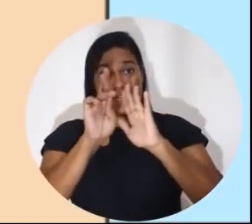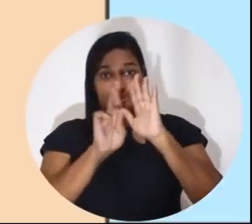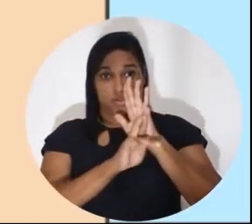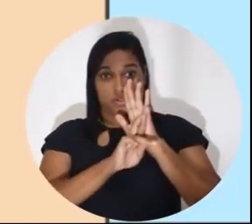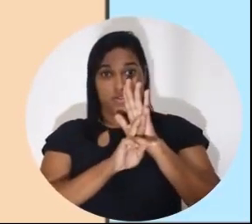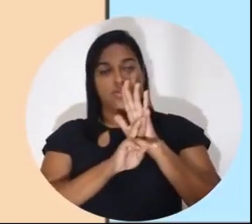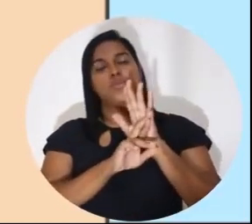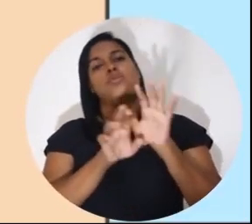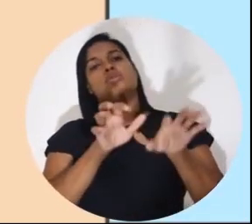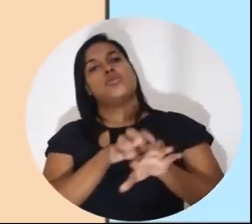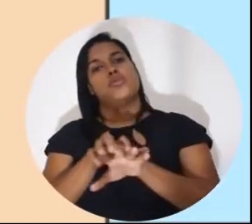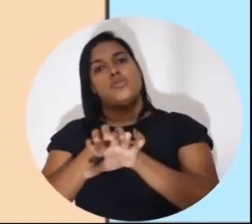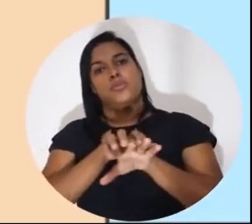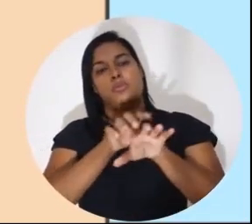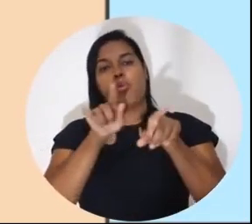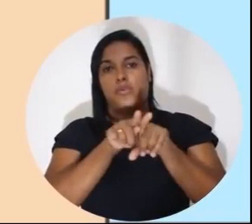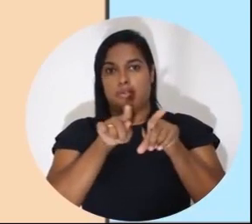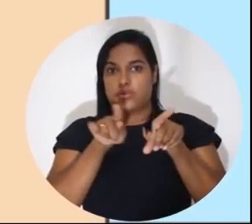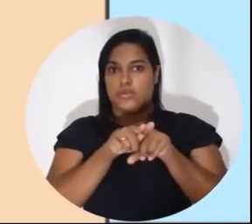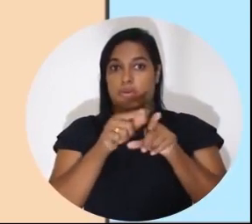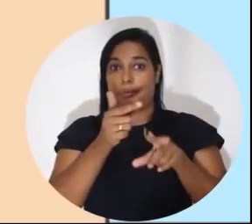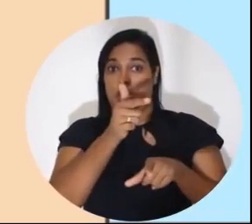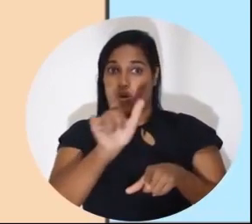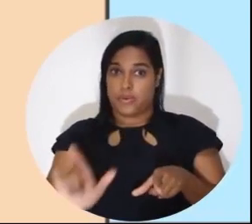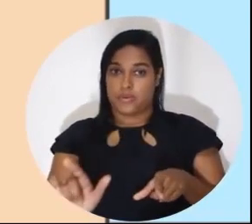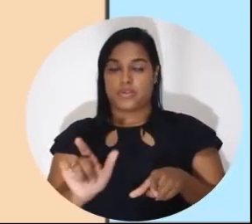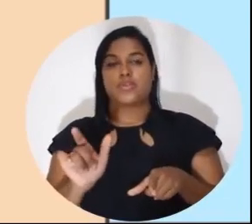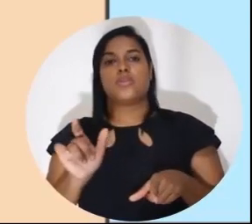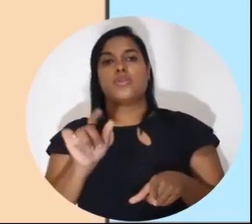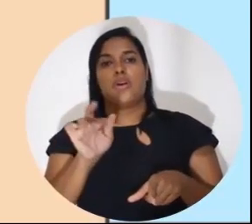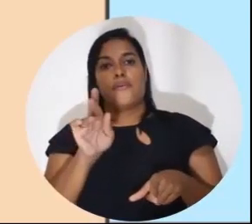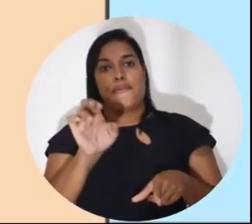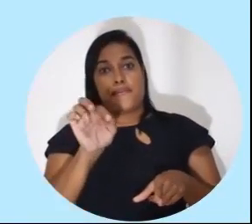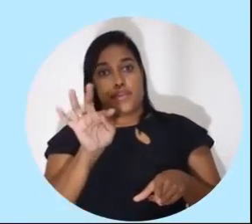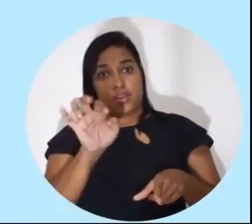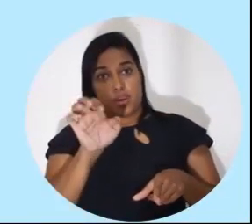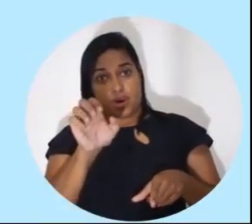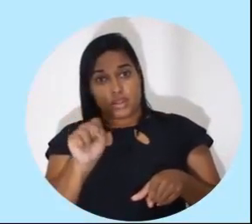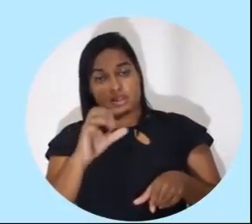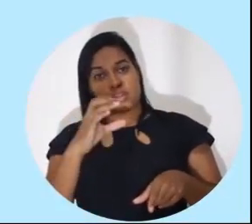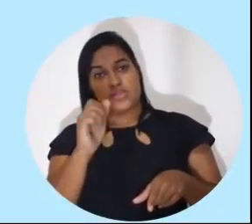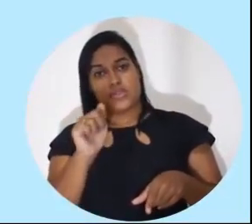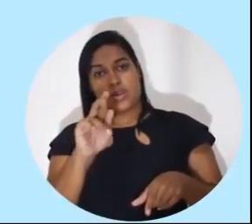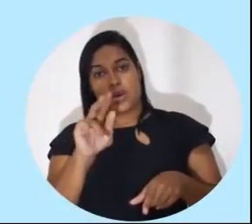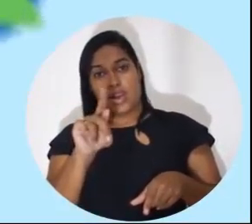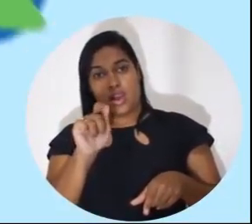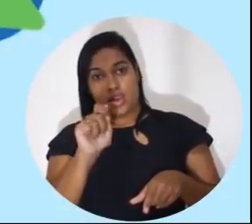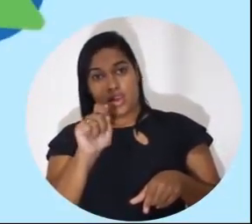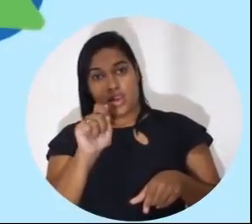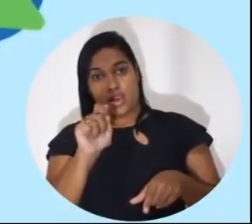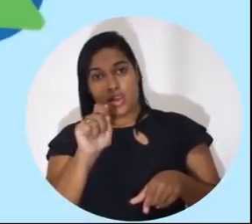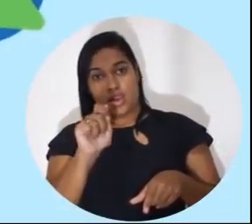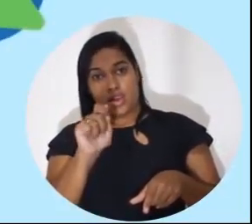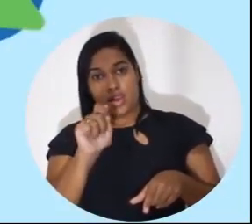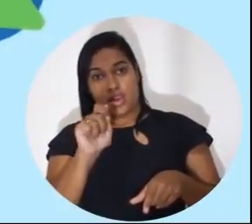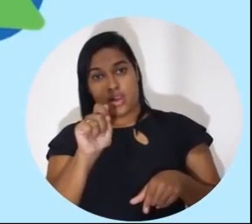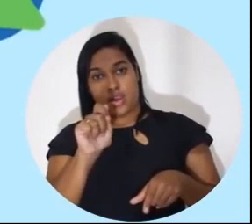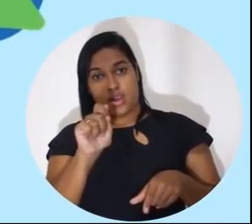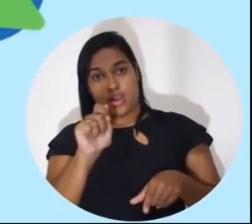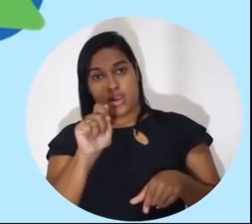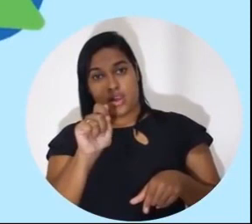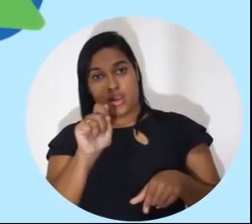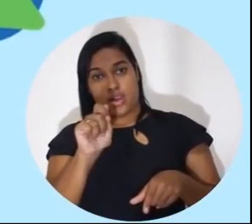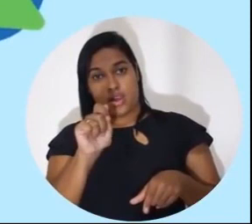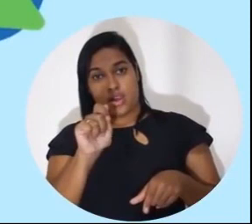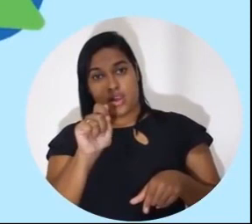de transportes é outra sigla, fretes de cargas ou transporte de pessoas. No centro da